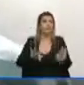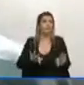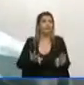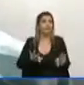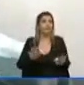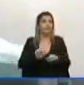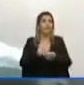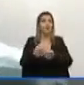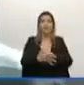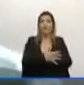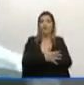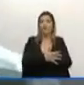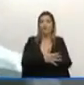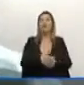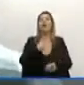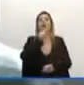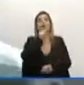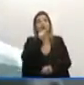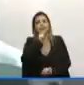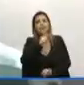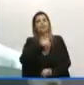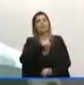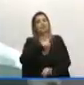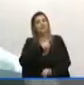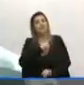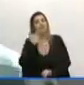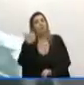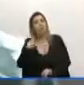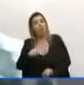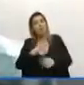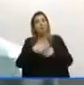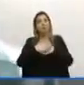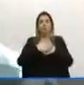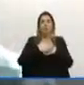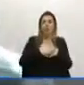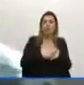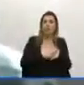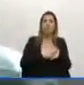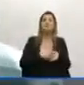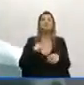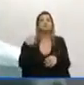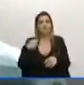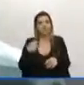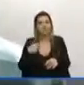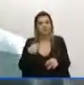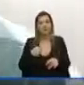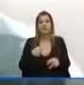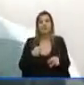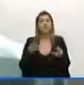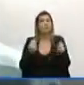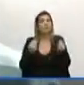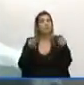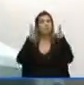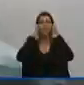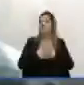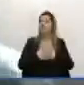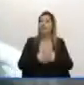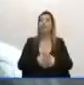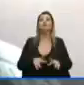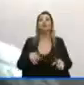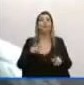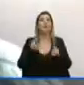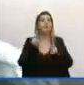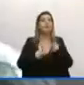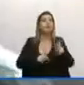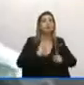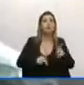vai ter um período muito longo de outras doenças de outras comunidades que vão precisar de muita atenção de todos os os